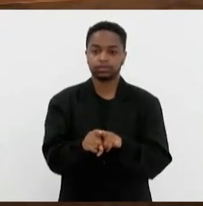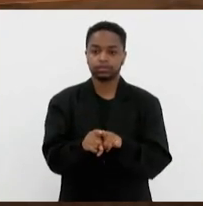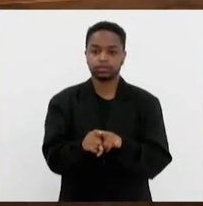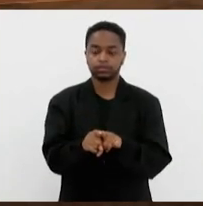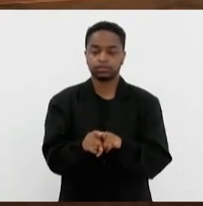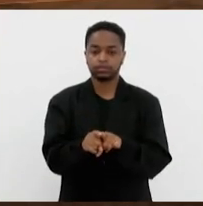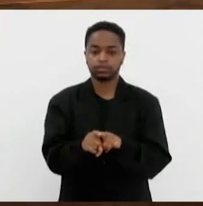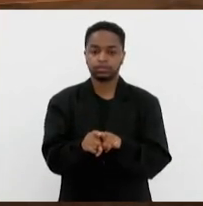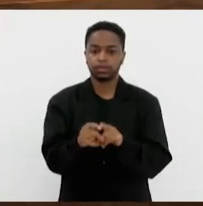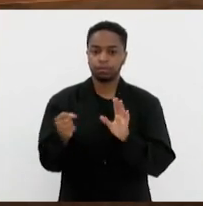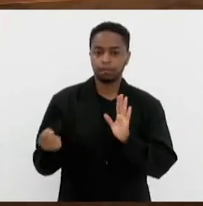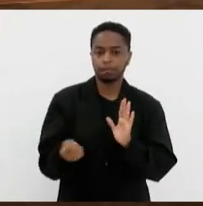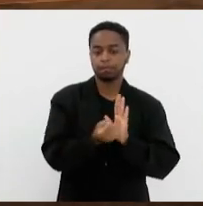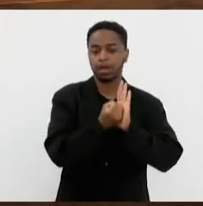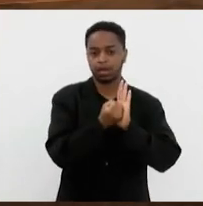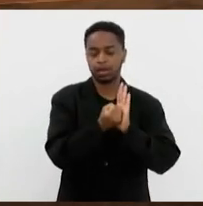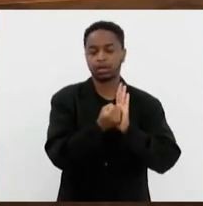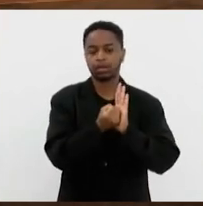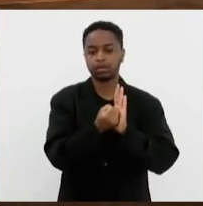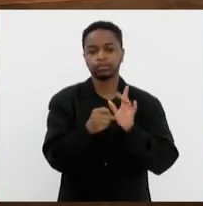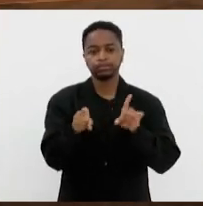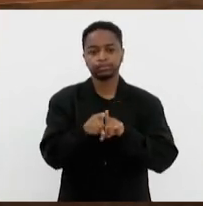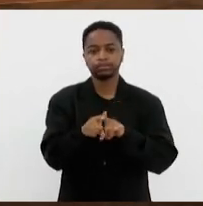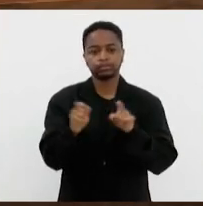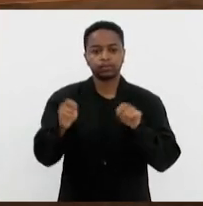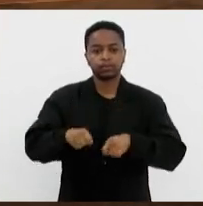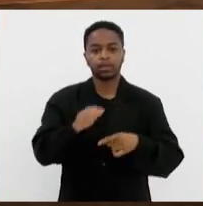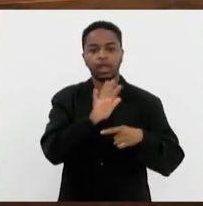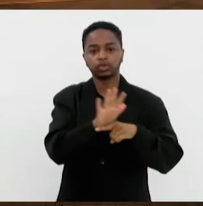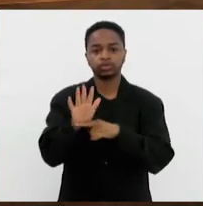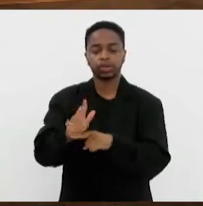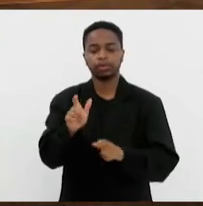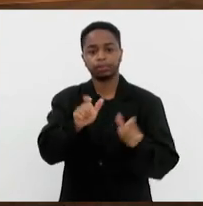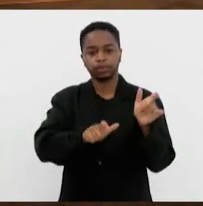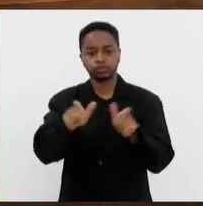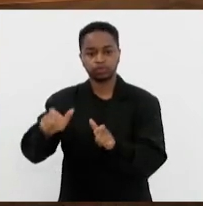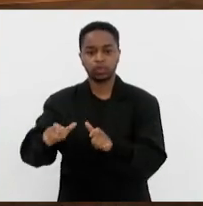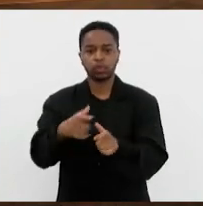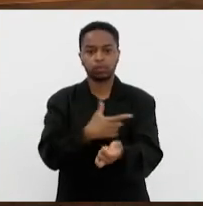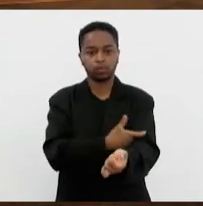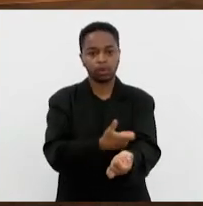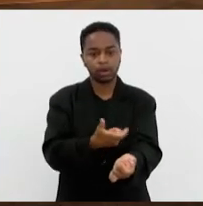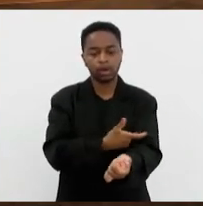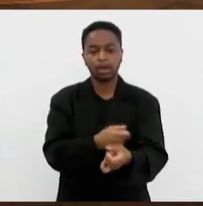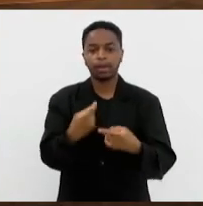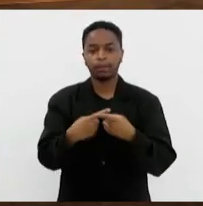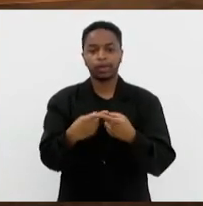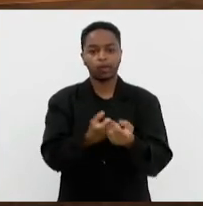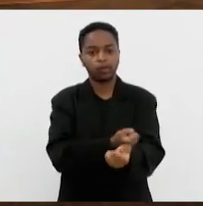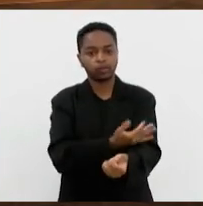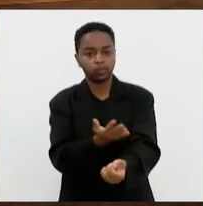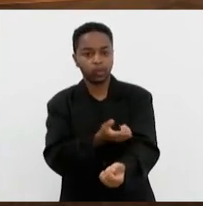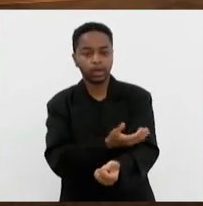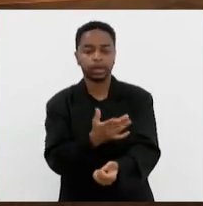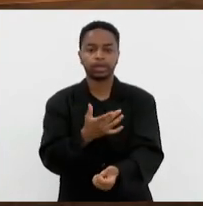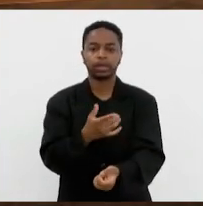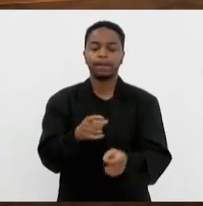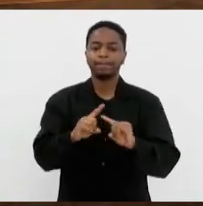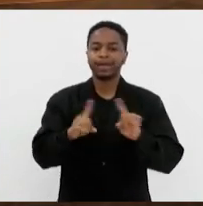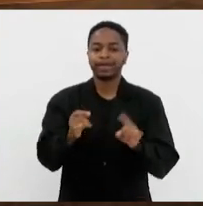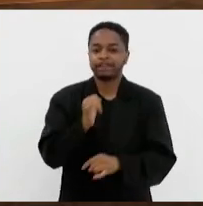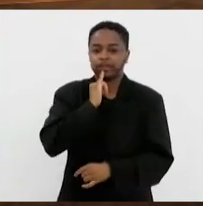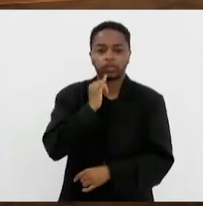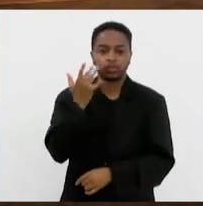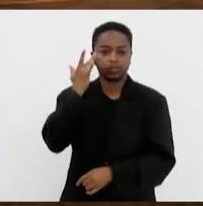um grande marco para poder ajudar as pessoas, os pacientes, os doadores que estão doando sangue e infelizmente não sabem